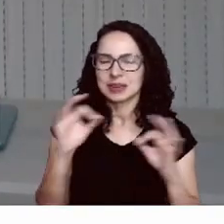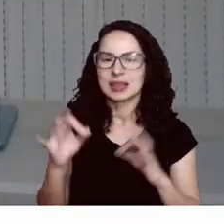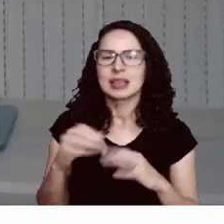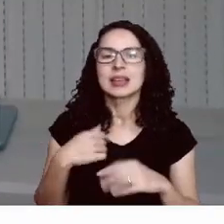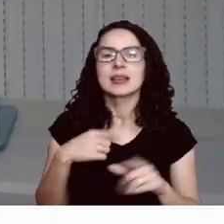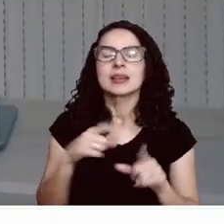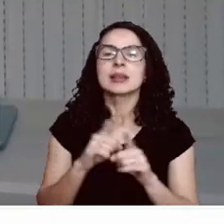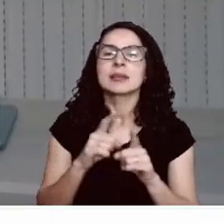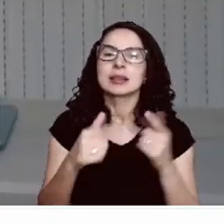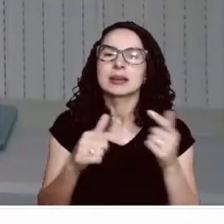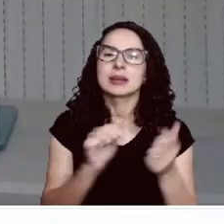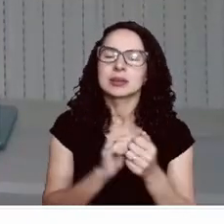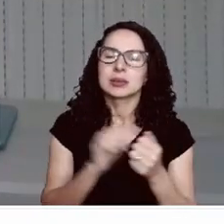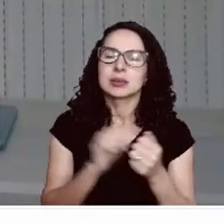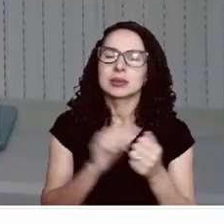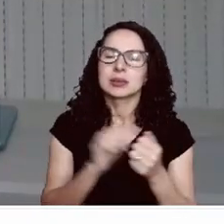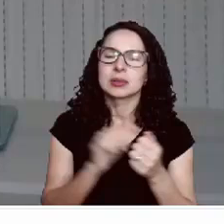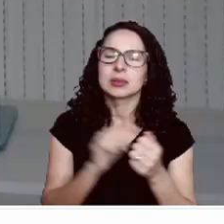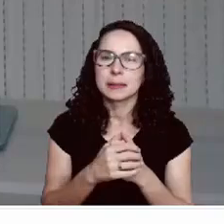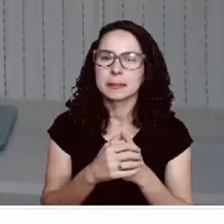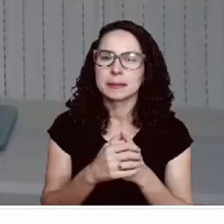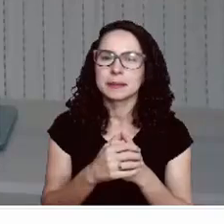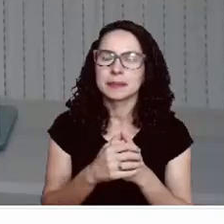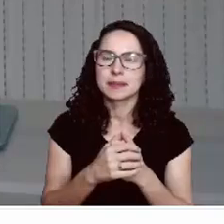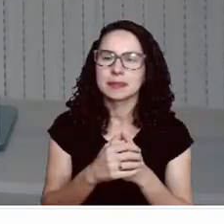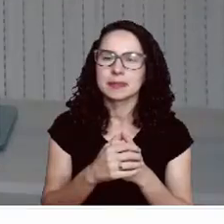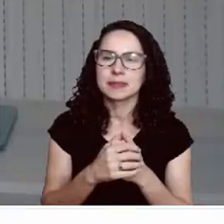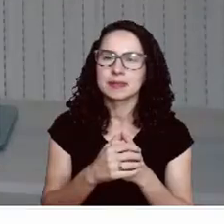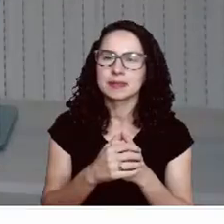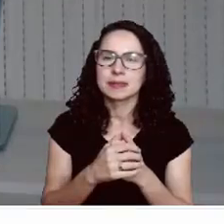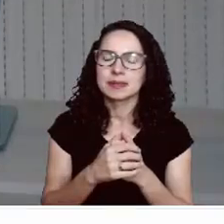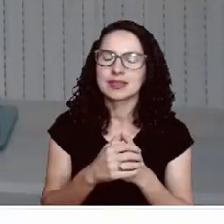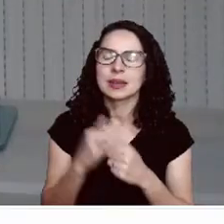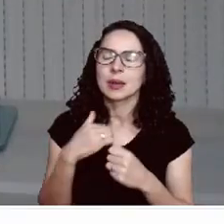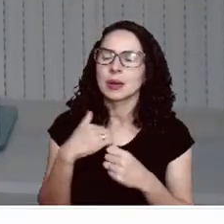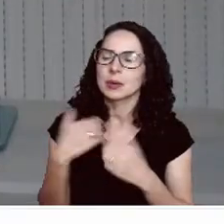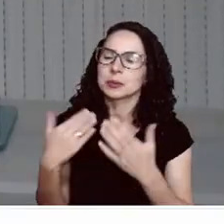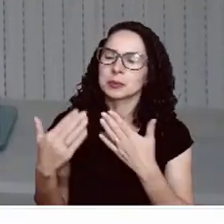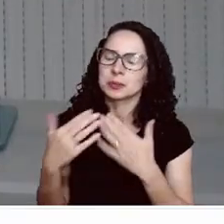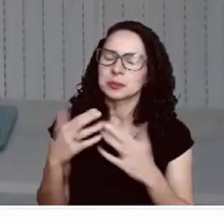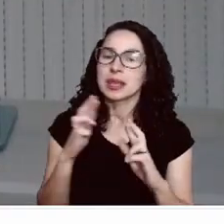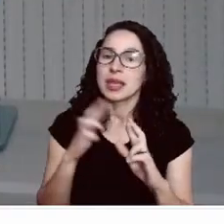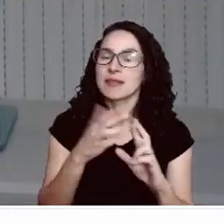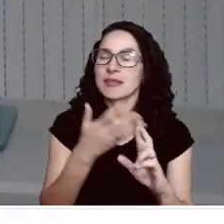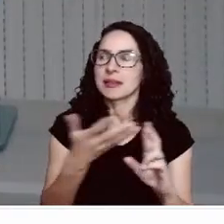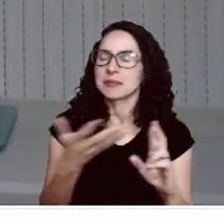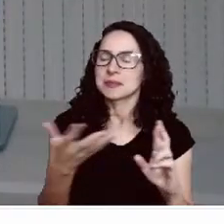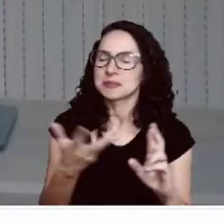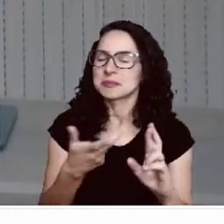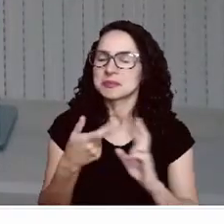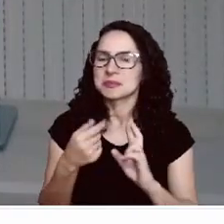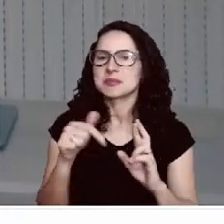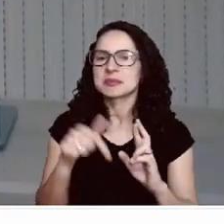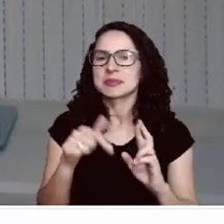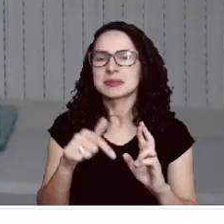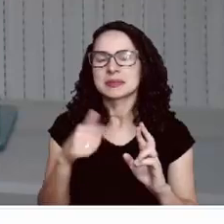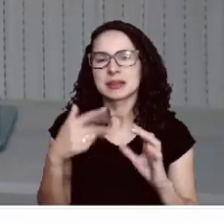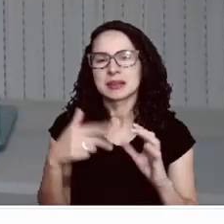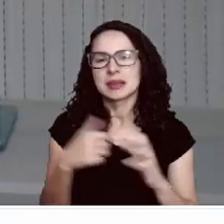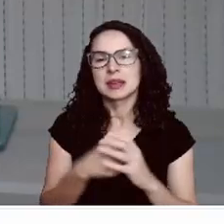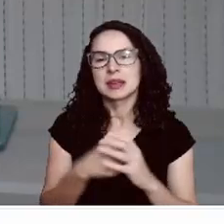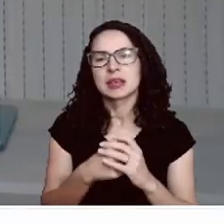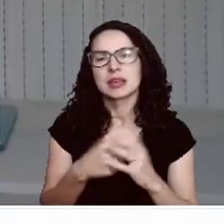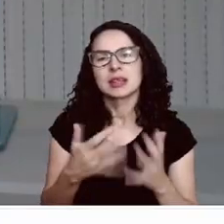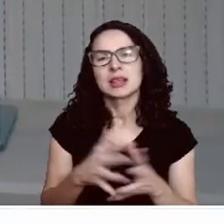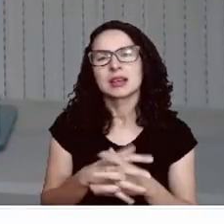aqui, mas sempre tivemos ótimas referências dele, enquanto ele esteve aqui nessa casa. Eu queria